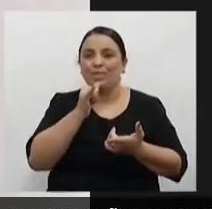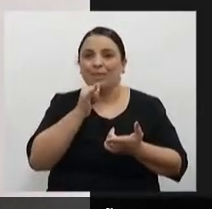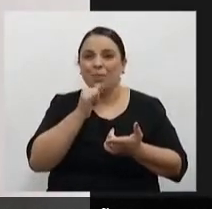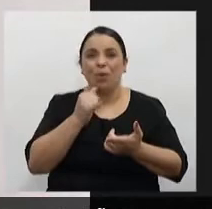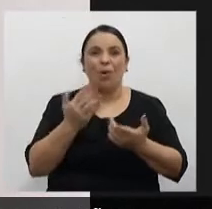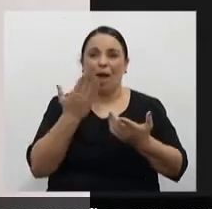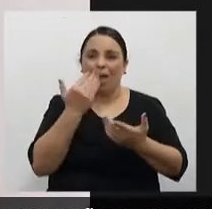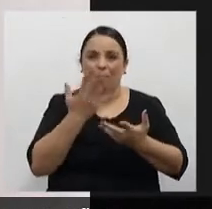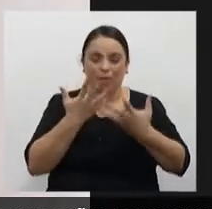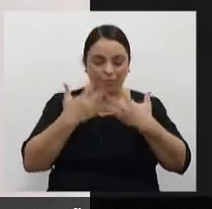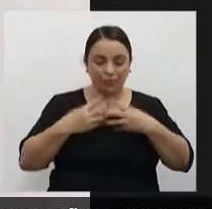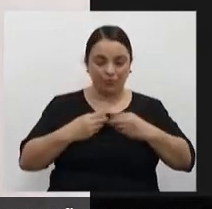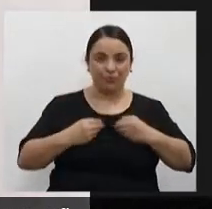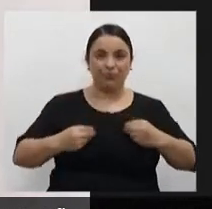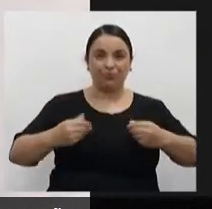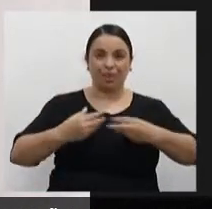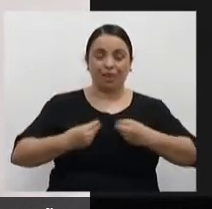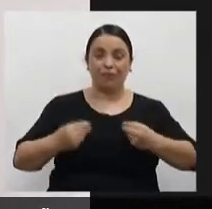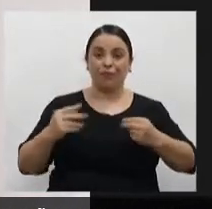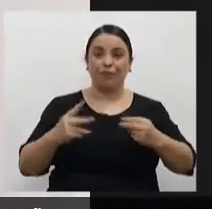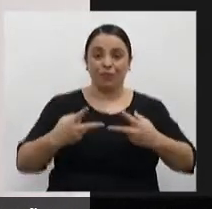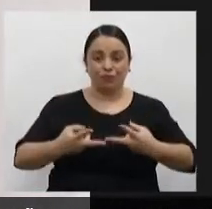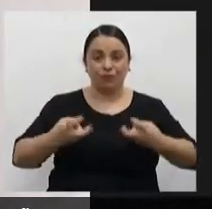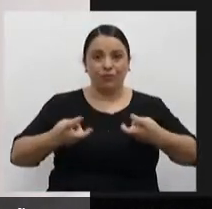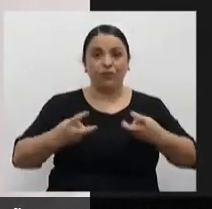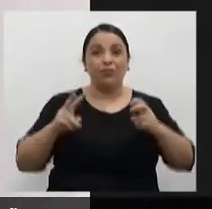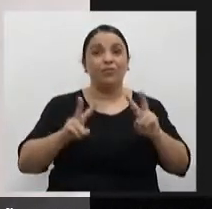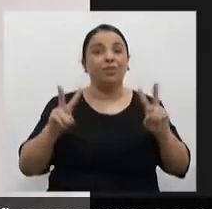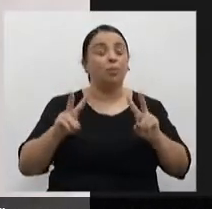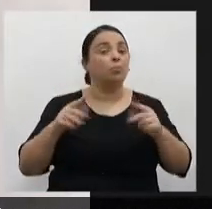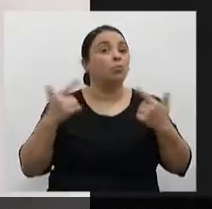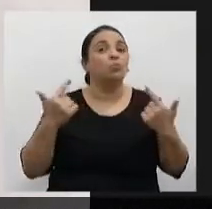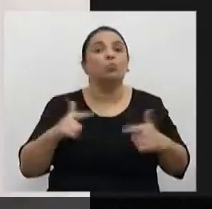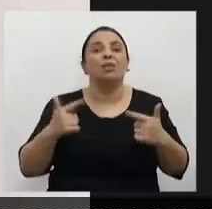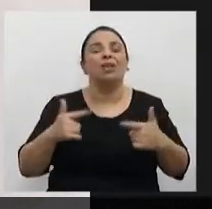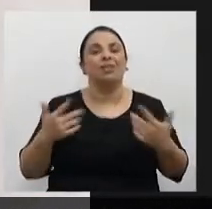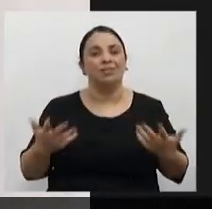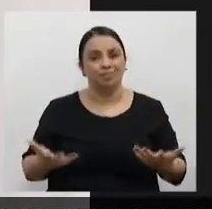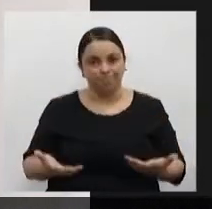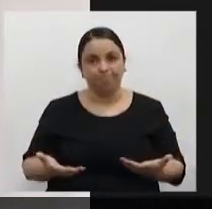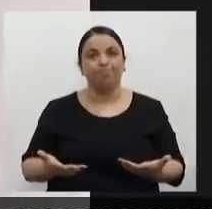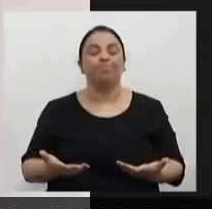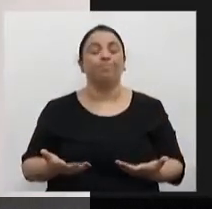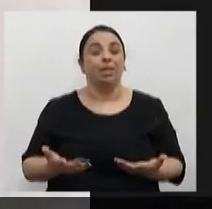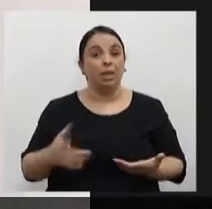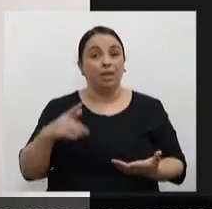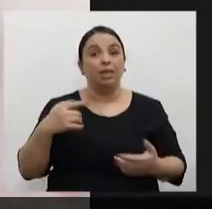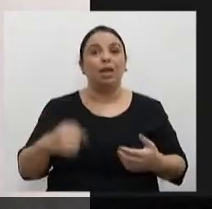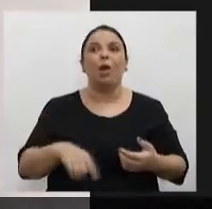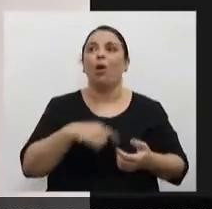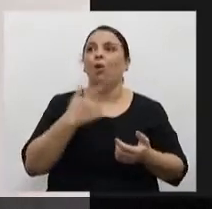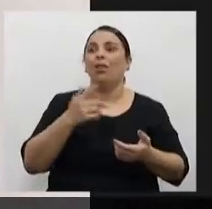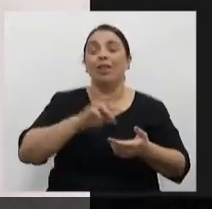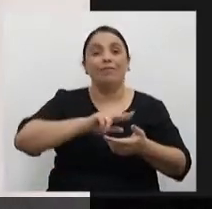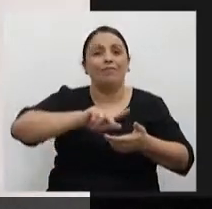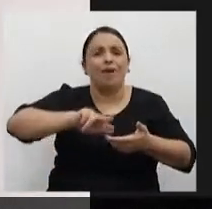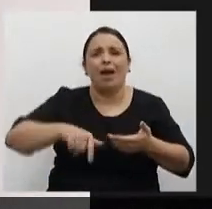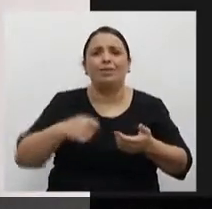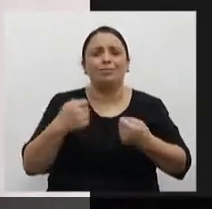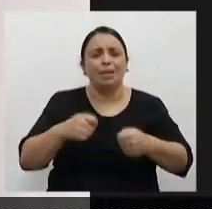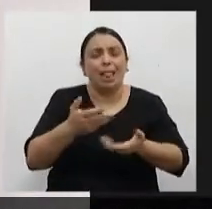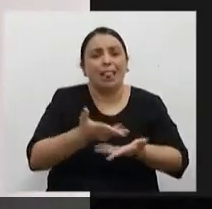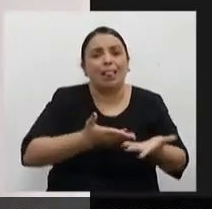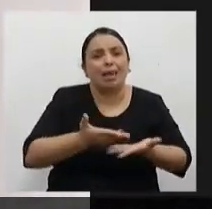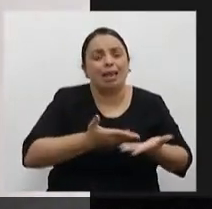aí a questão da COVID, que uma das formas também, né, dos tratamentos, que auxilia no tratamento, é